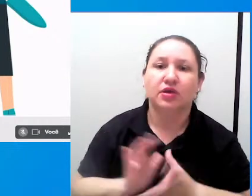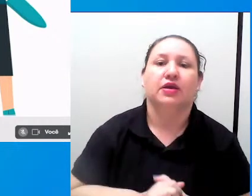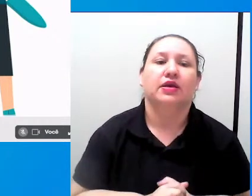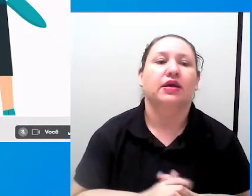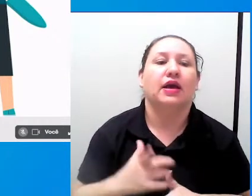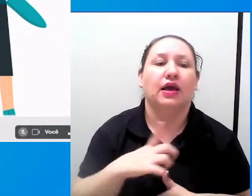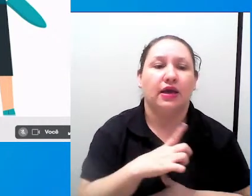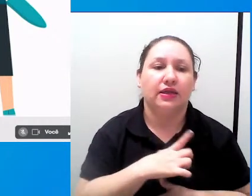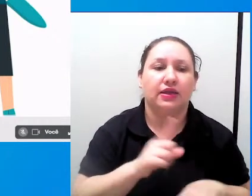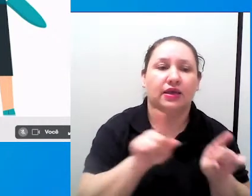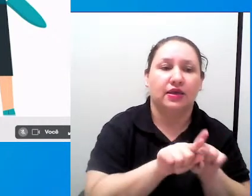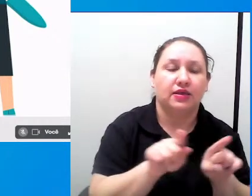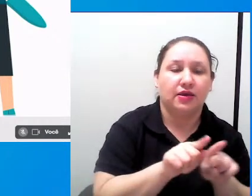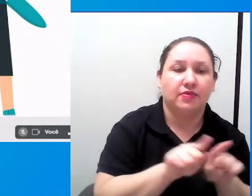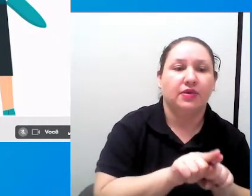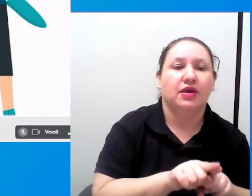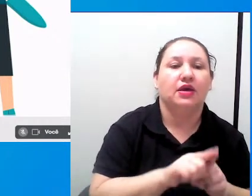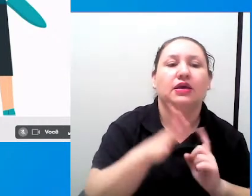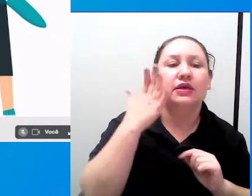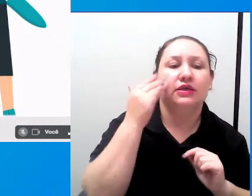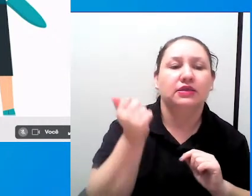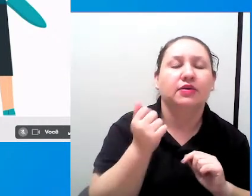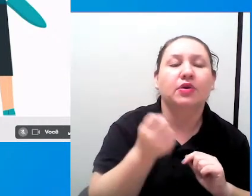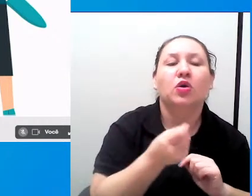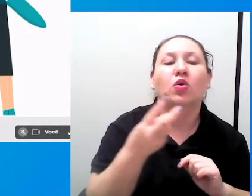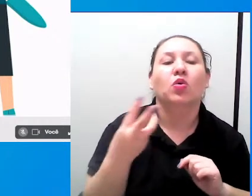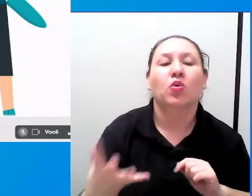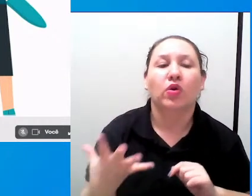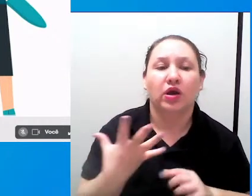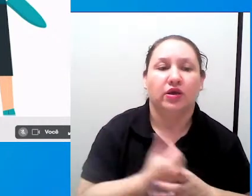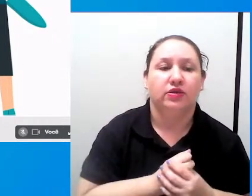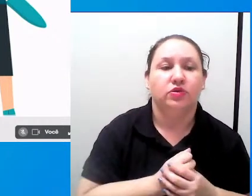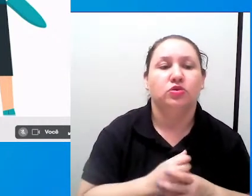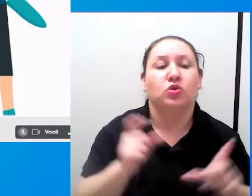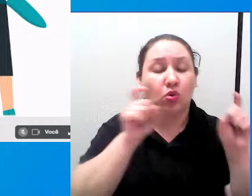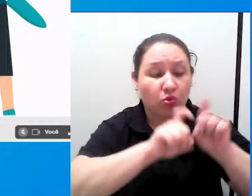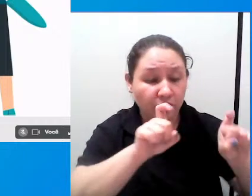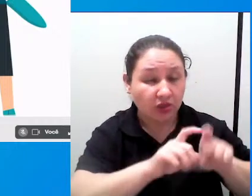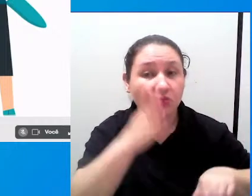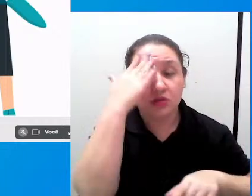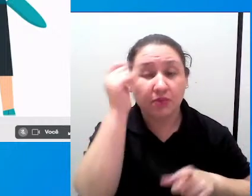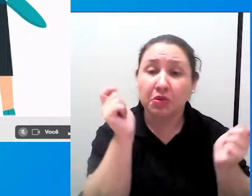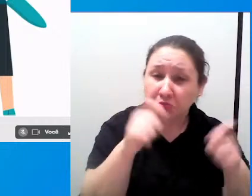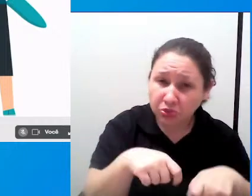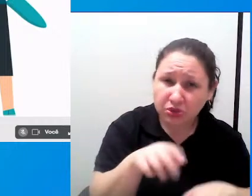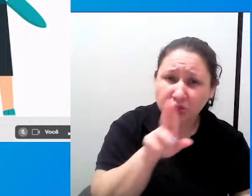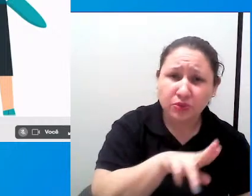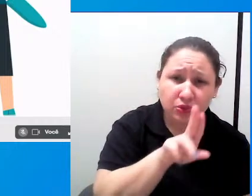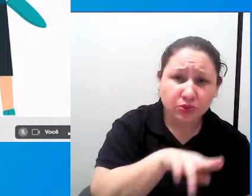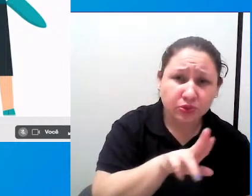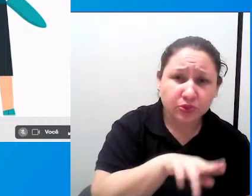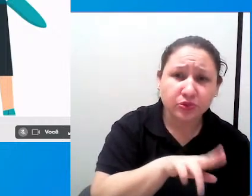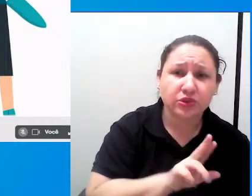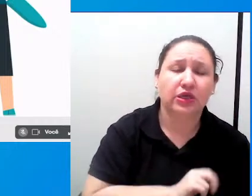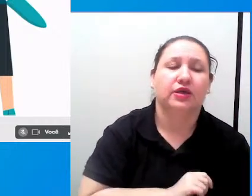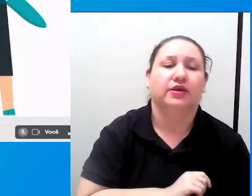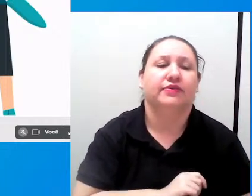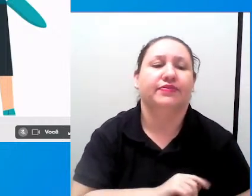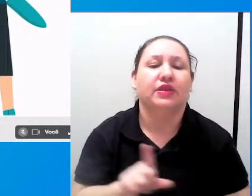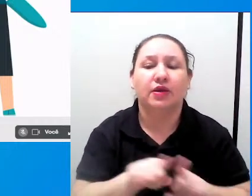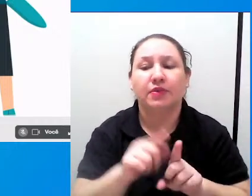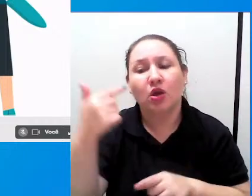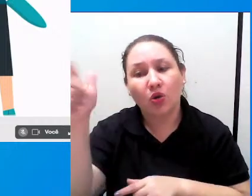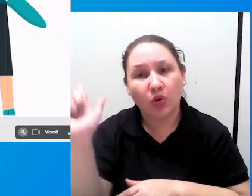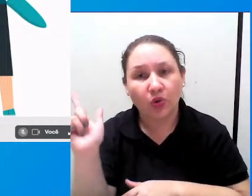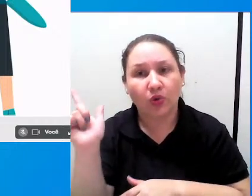manutenção de computadores das escolas públicas da região e assim por diante. Outras atividades que a gente pode ter, a